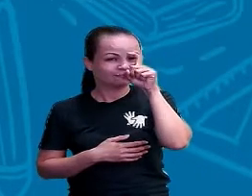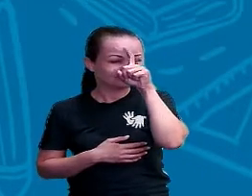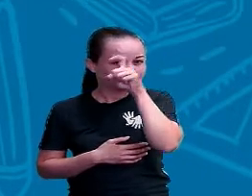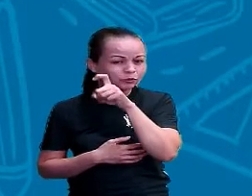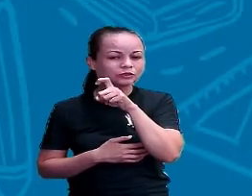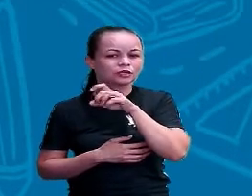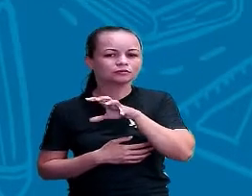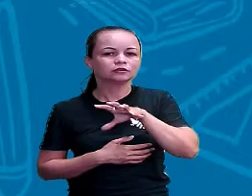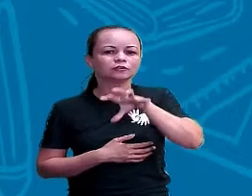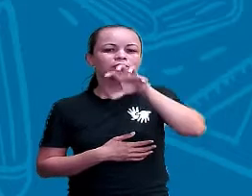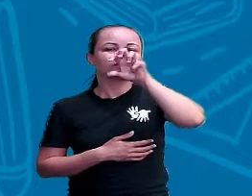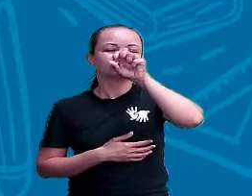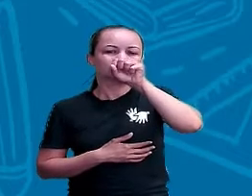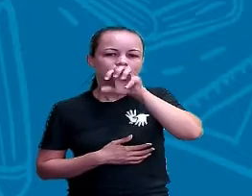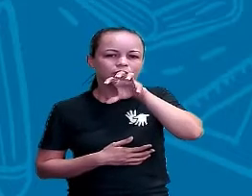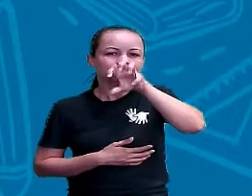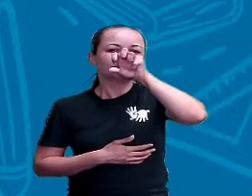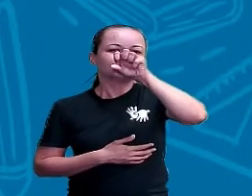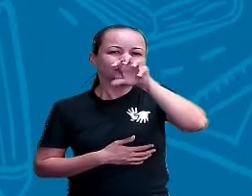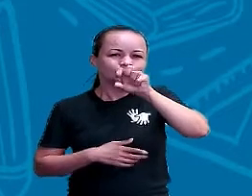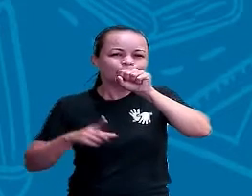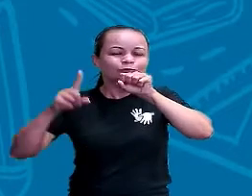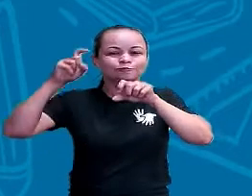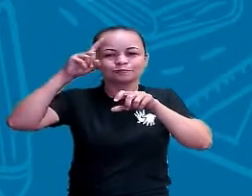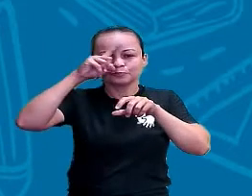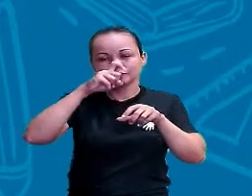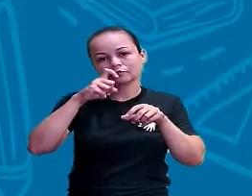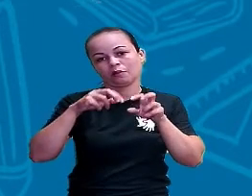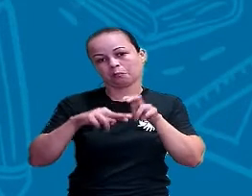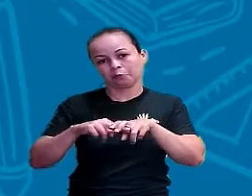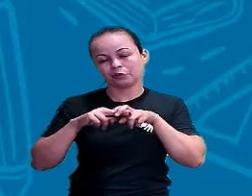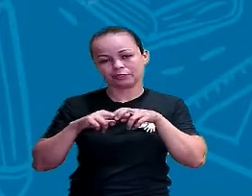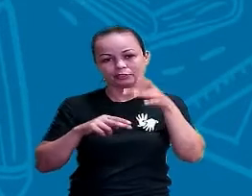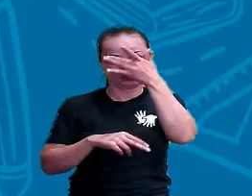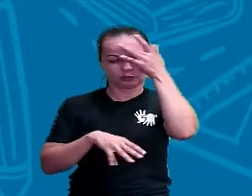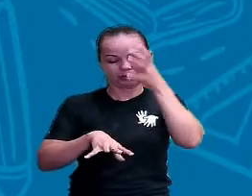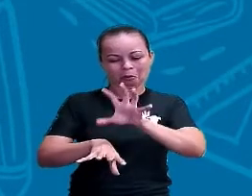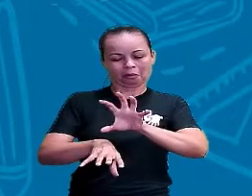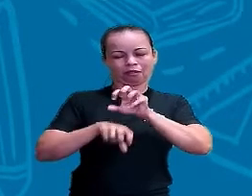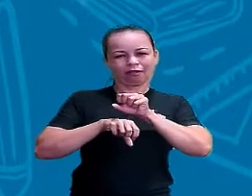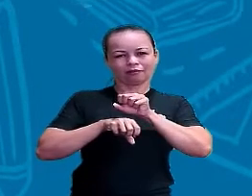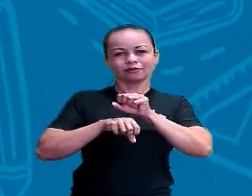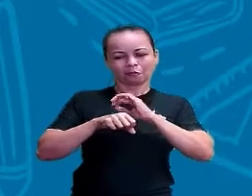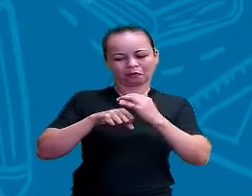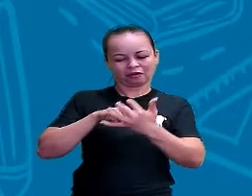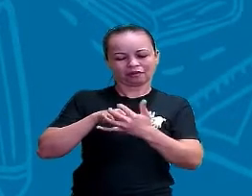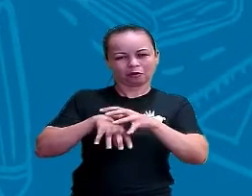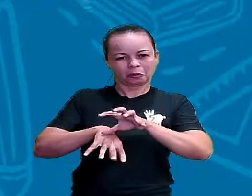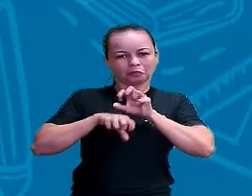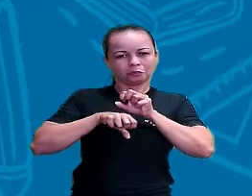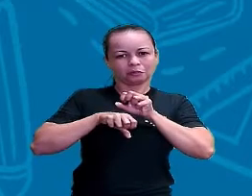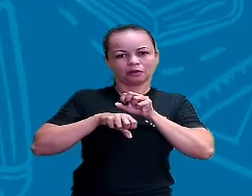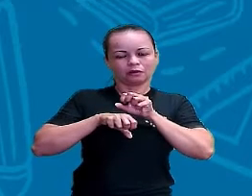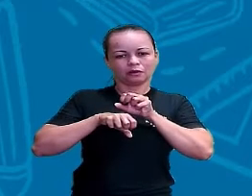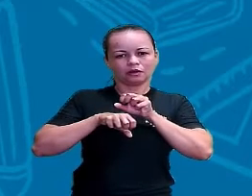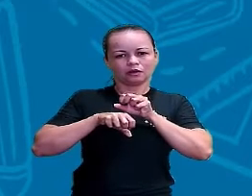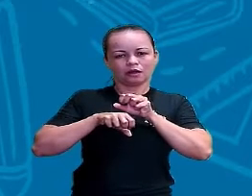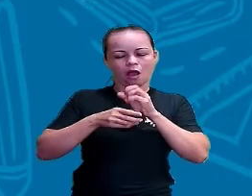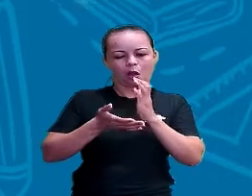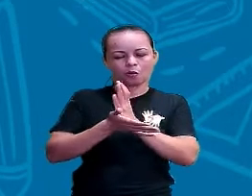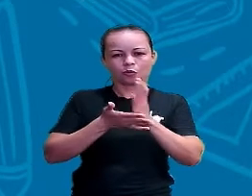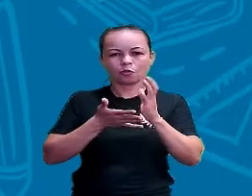nossa respiração. Por isso, né, que as pessoas que contraem o coronavírus, né, algumas